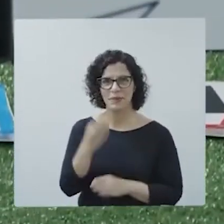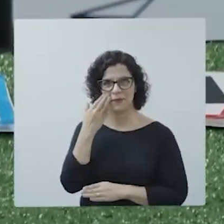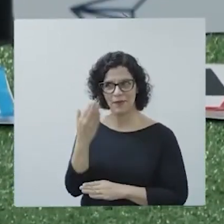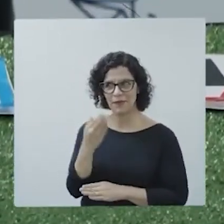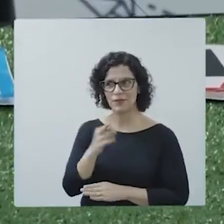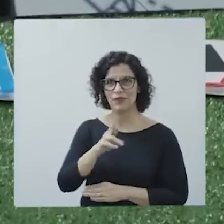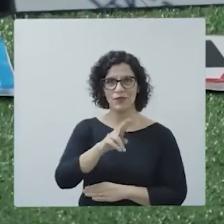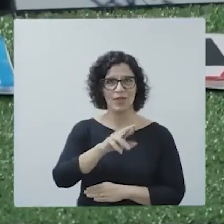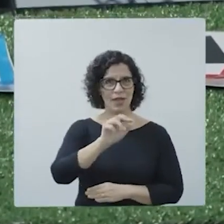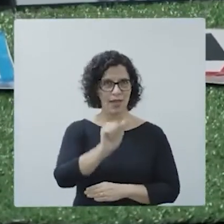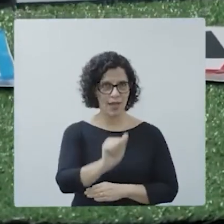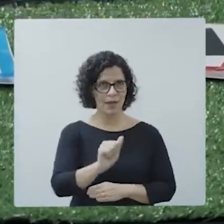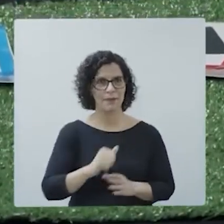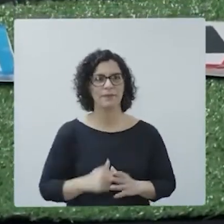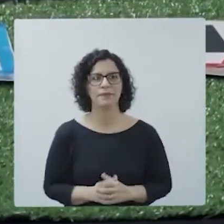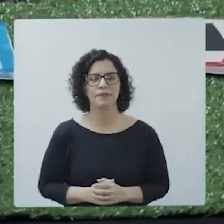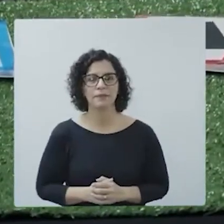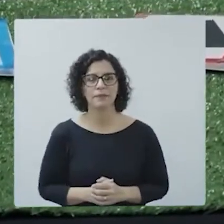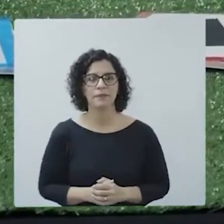o ra.